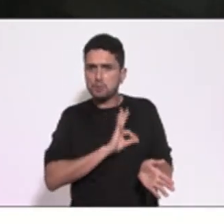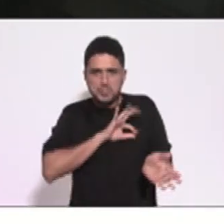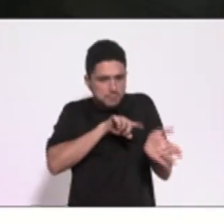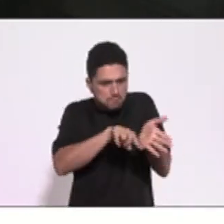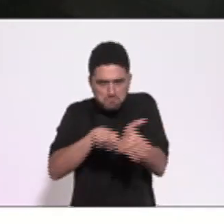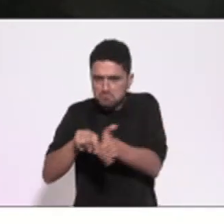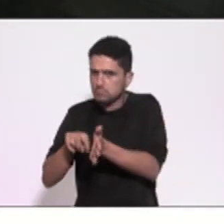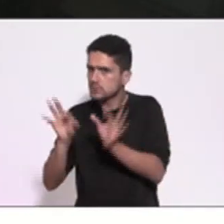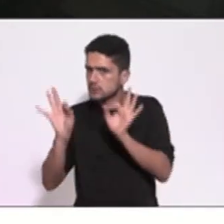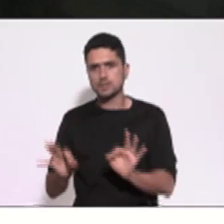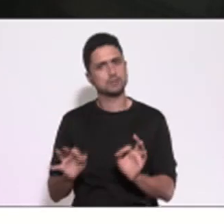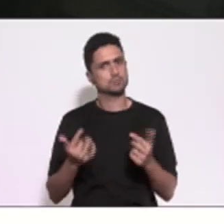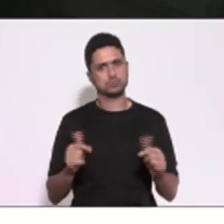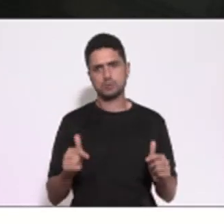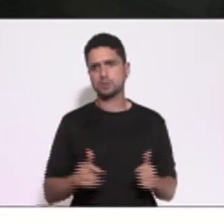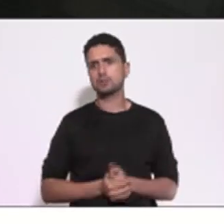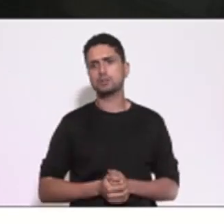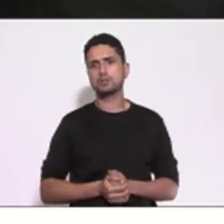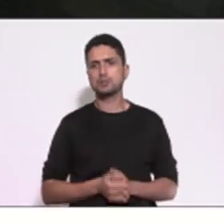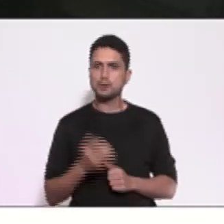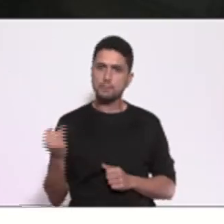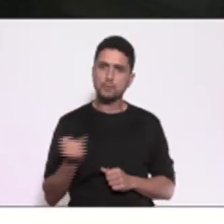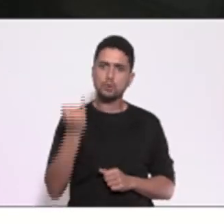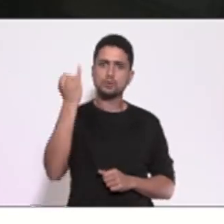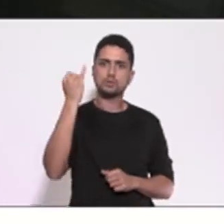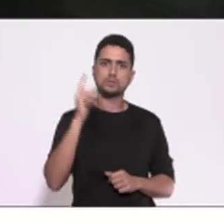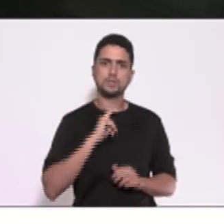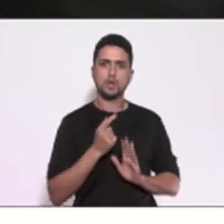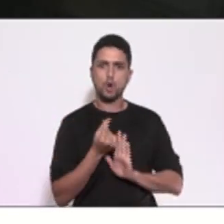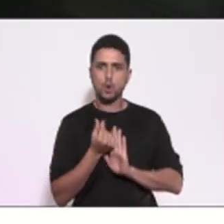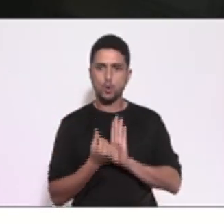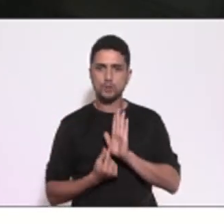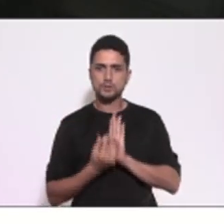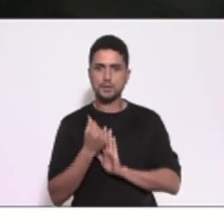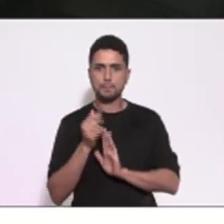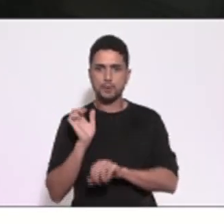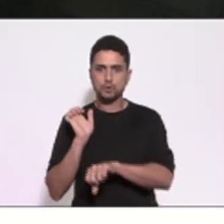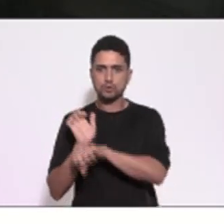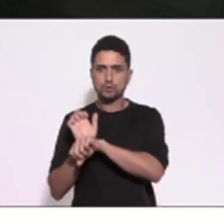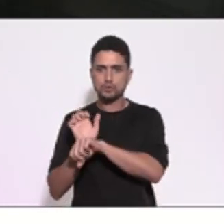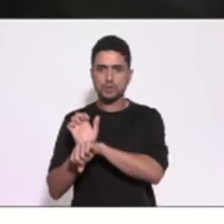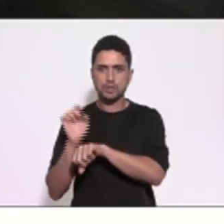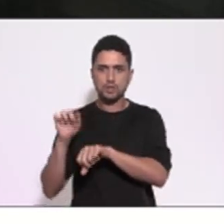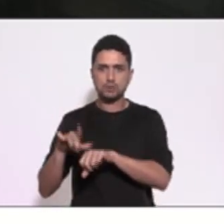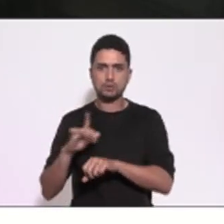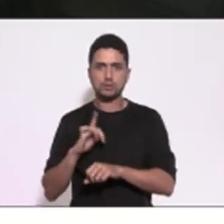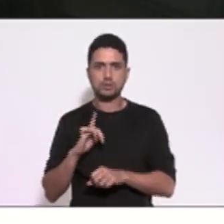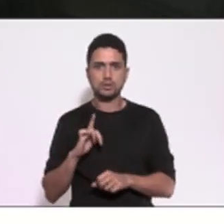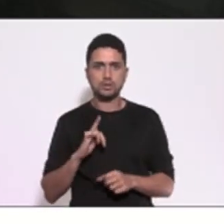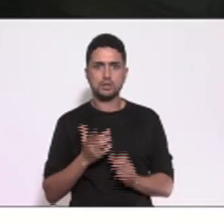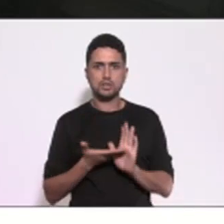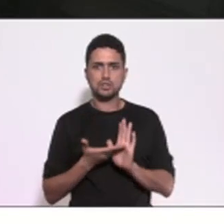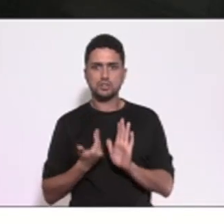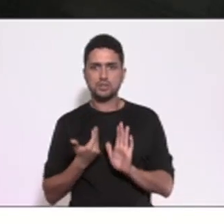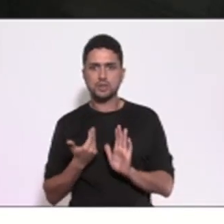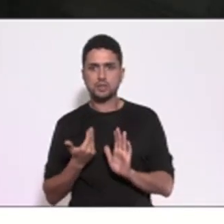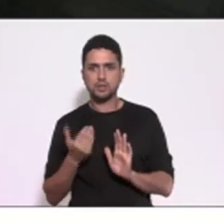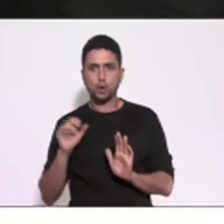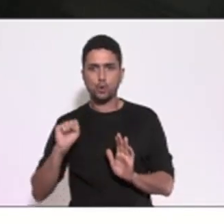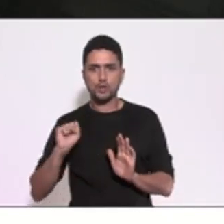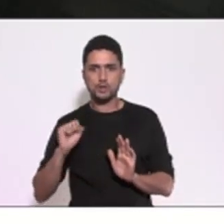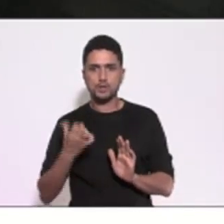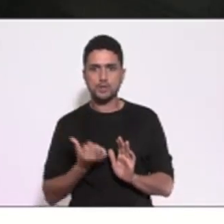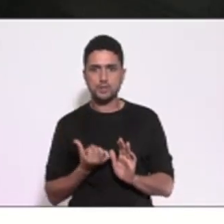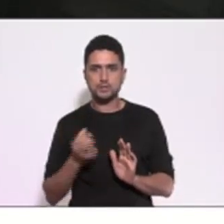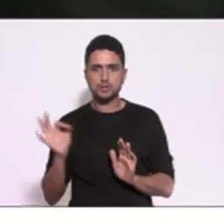muito importante a gente observar também no orçamento do Estado a retirada de cerca de